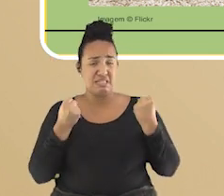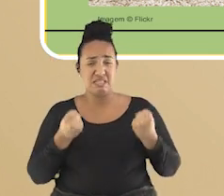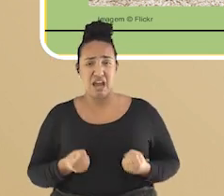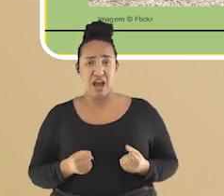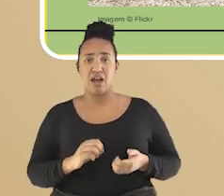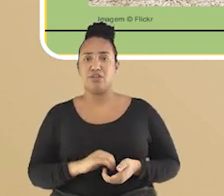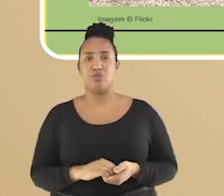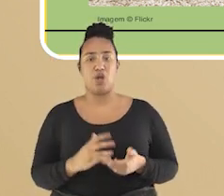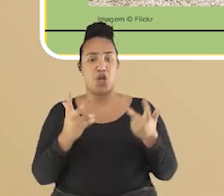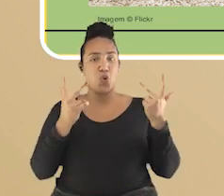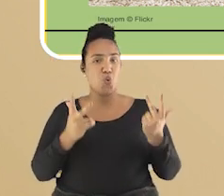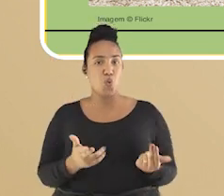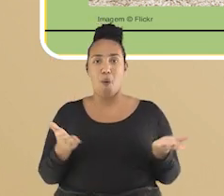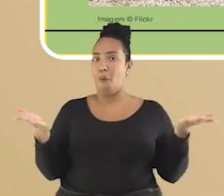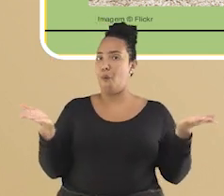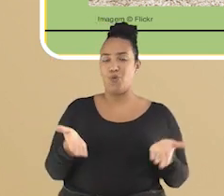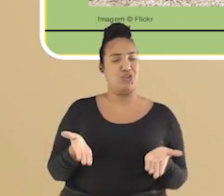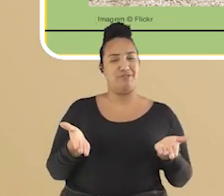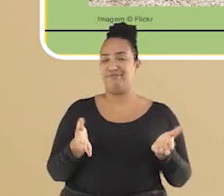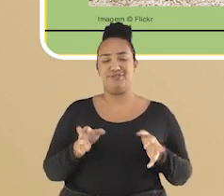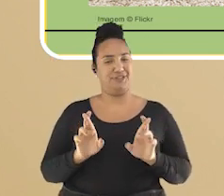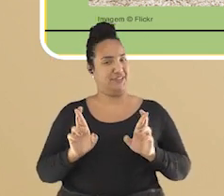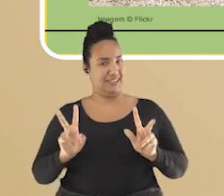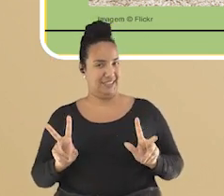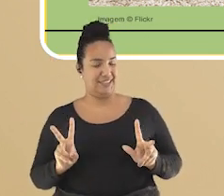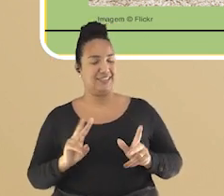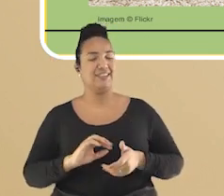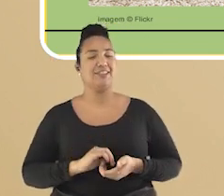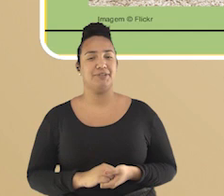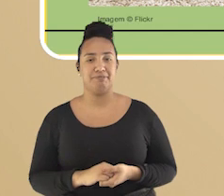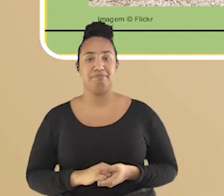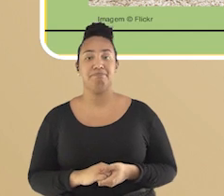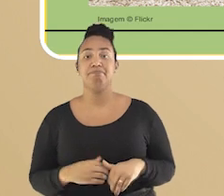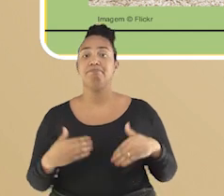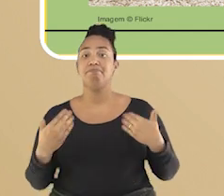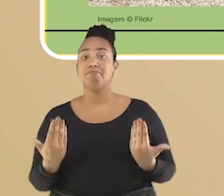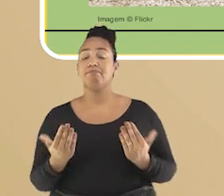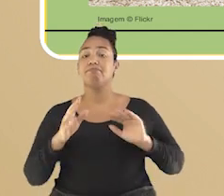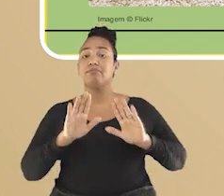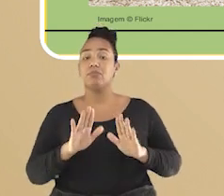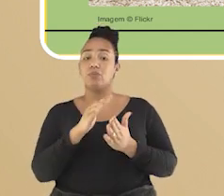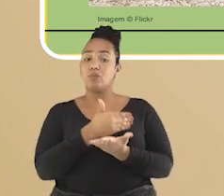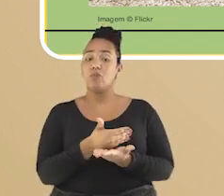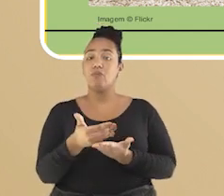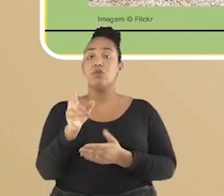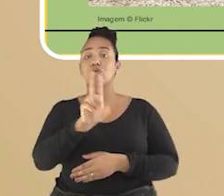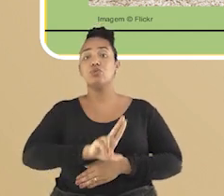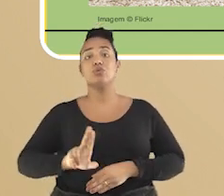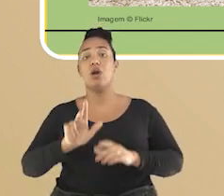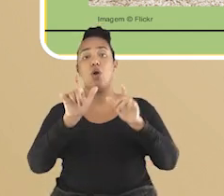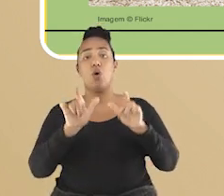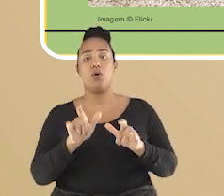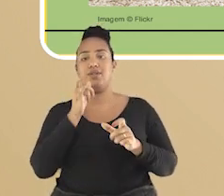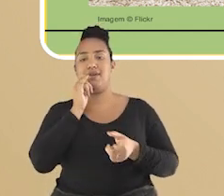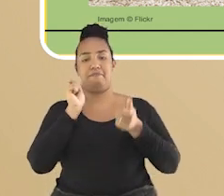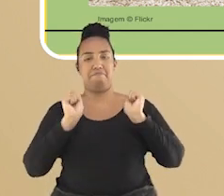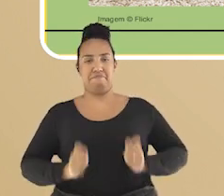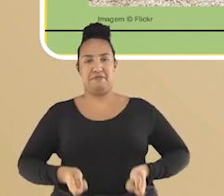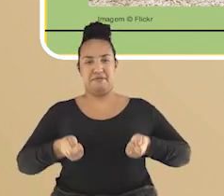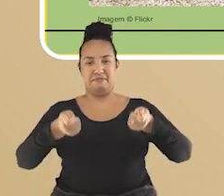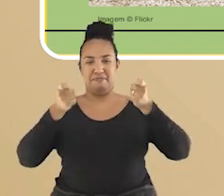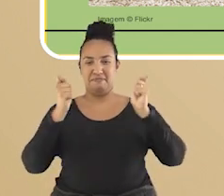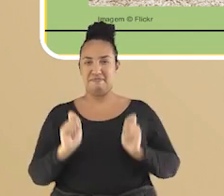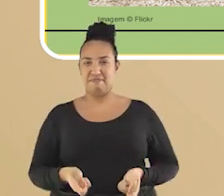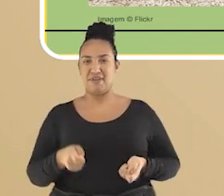era exatamente como as rodas que nós vemos hoje, mas começaram a ser utilizadas em carroças, meios de